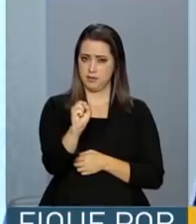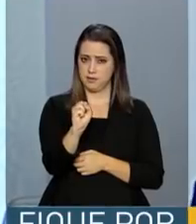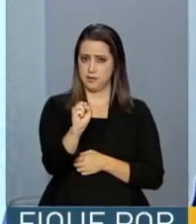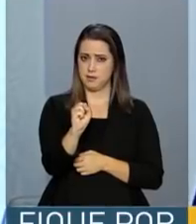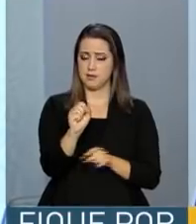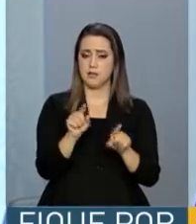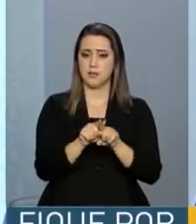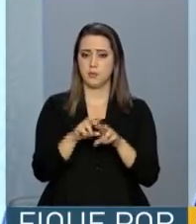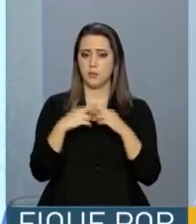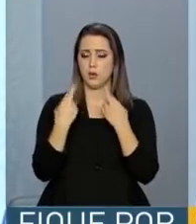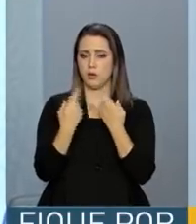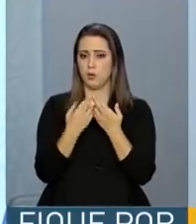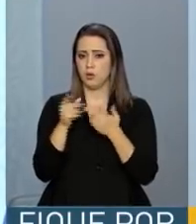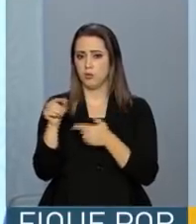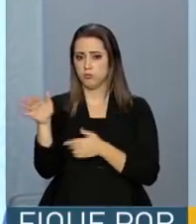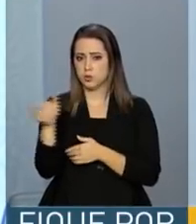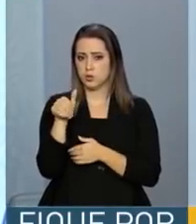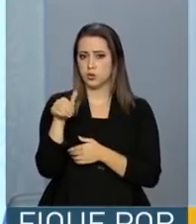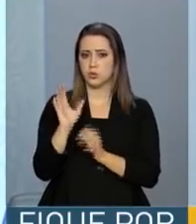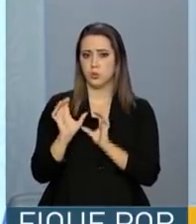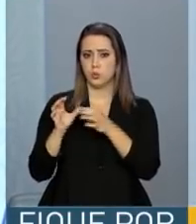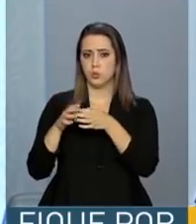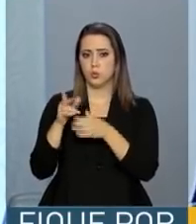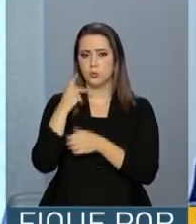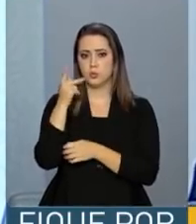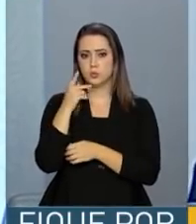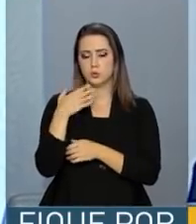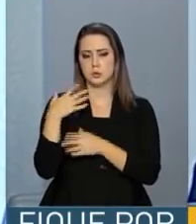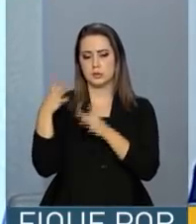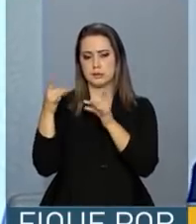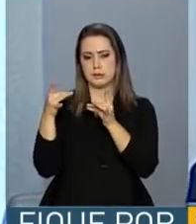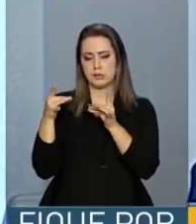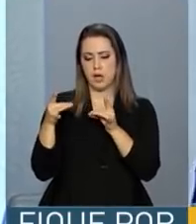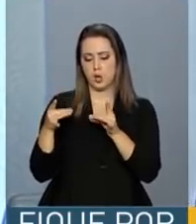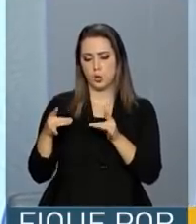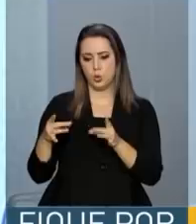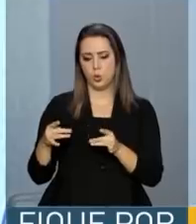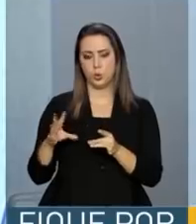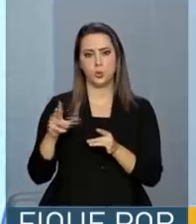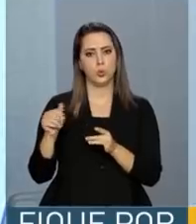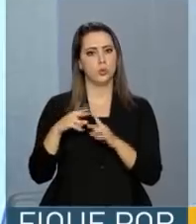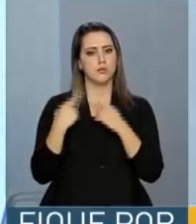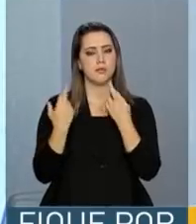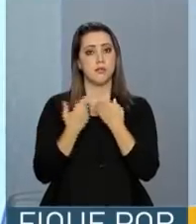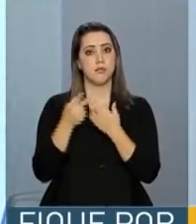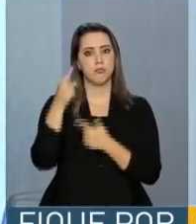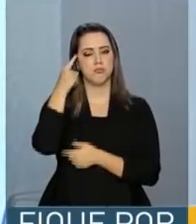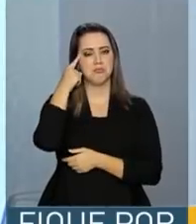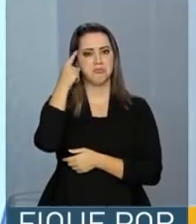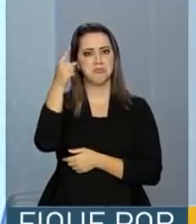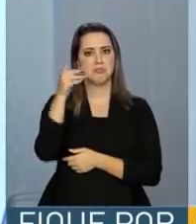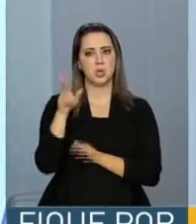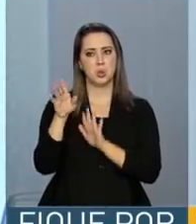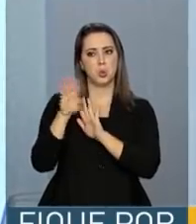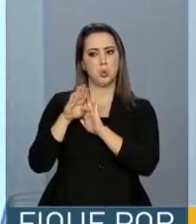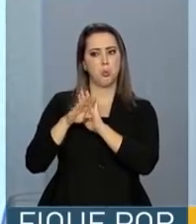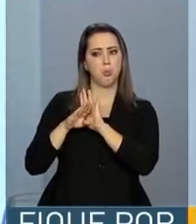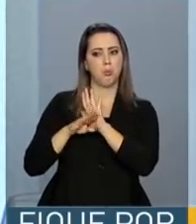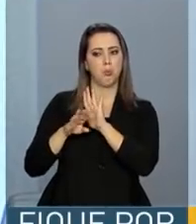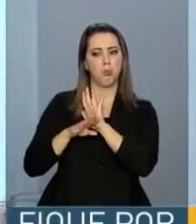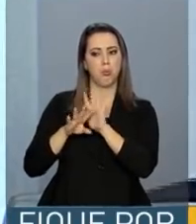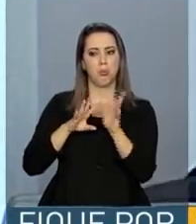é um agente público lá que fez uma descrição das reuniões de inteligência do plano internacional